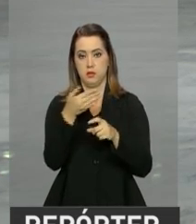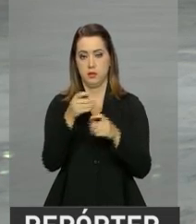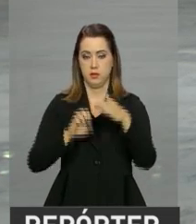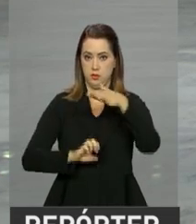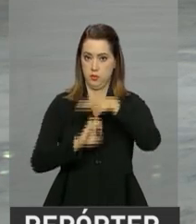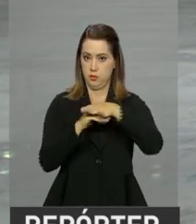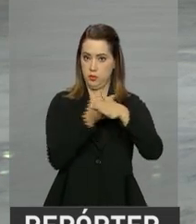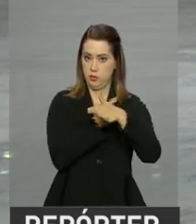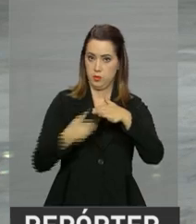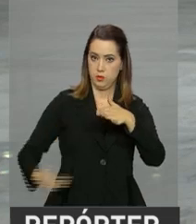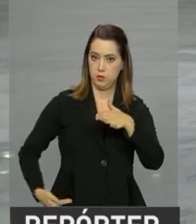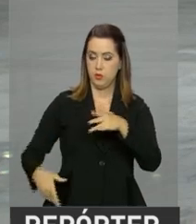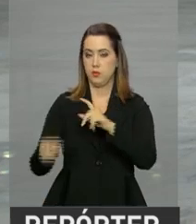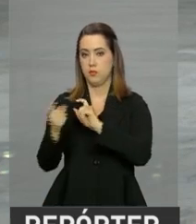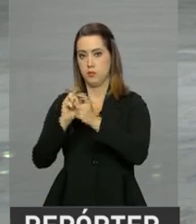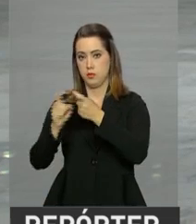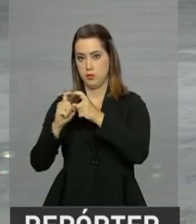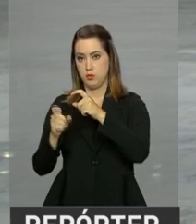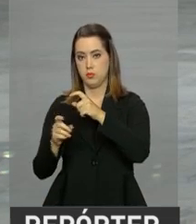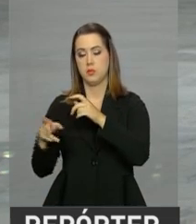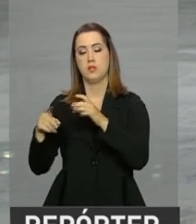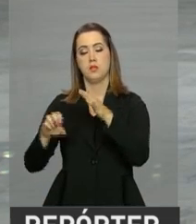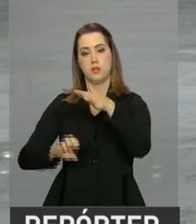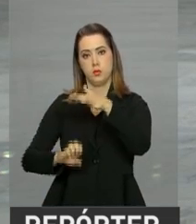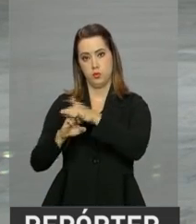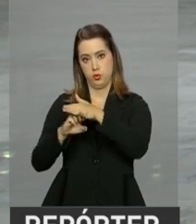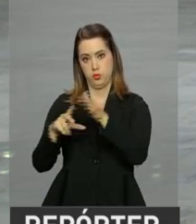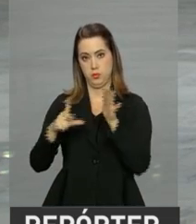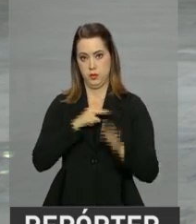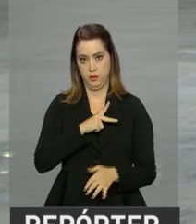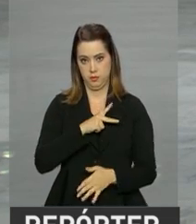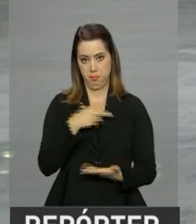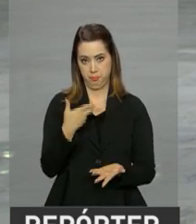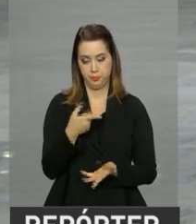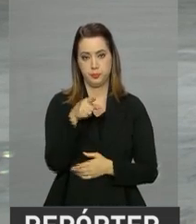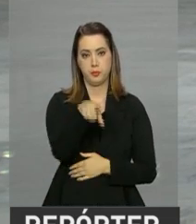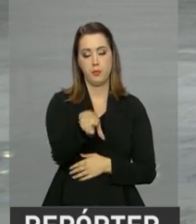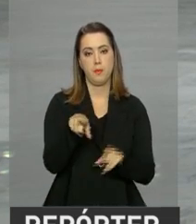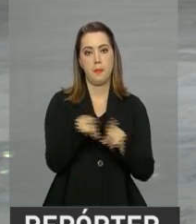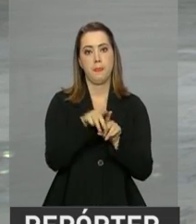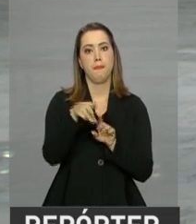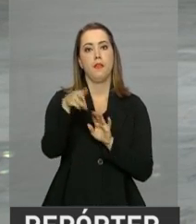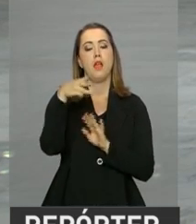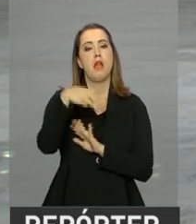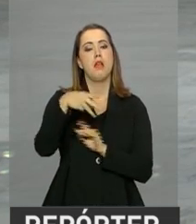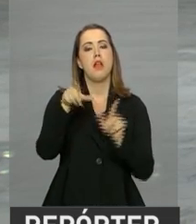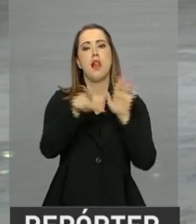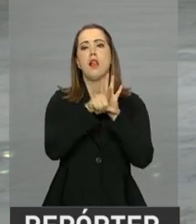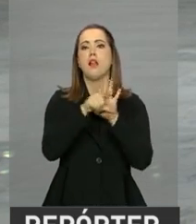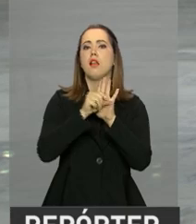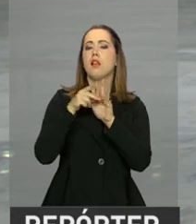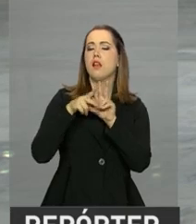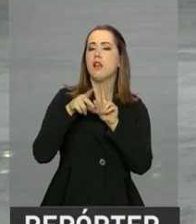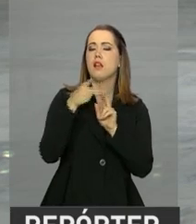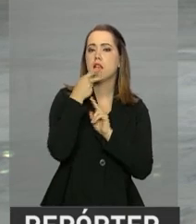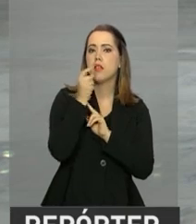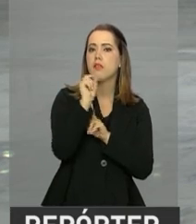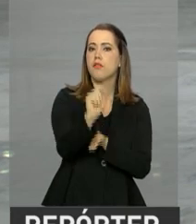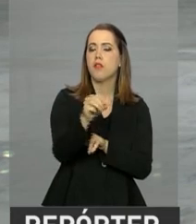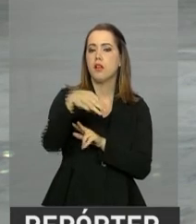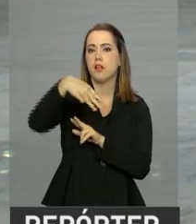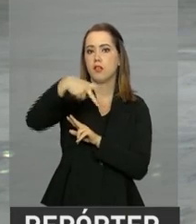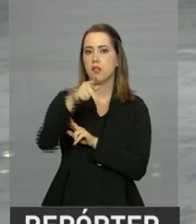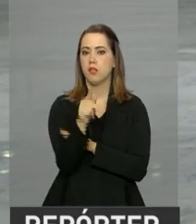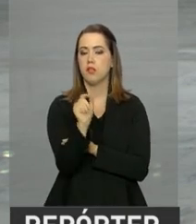privada. Bom, segundo a lei das medidas provisórias, o governo federal não pode editar no mesmo ano uma